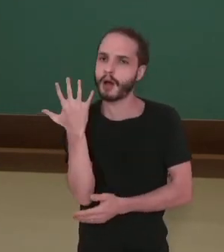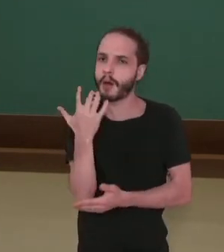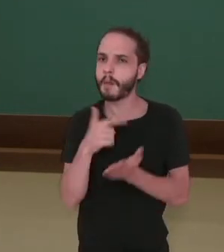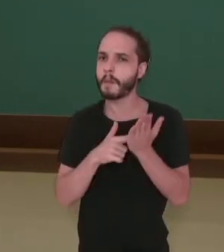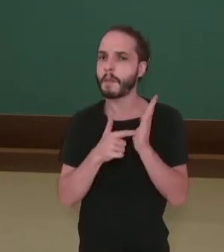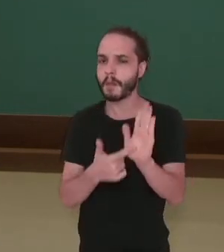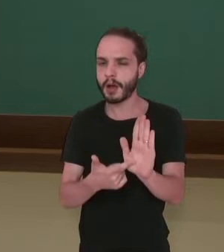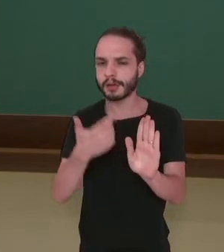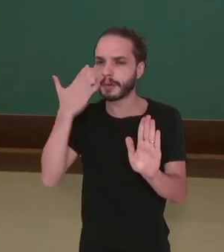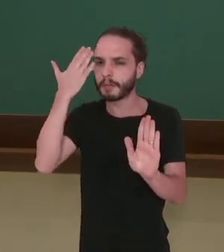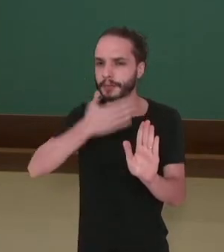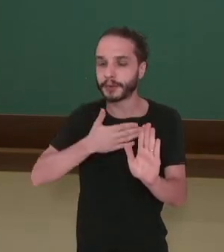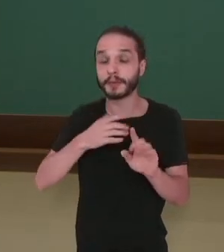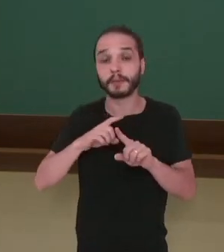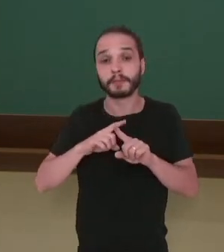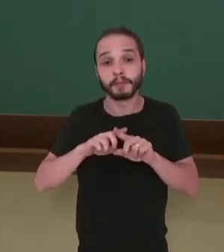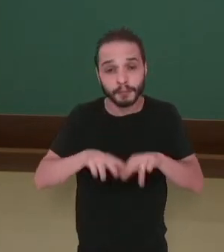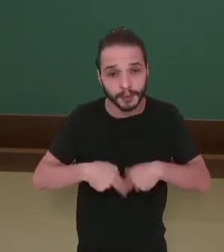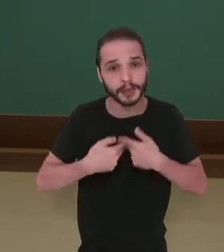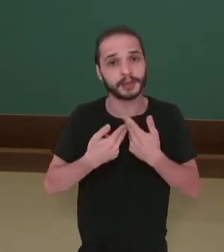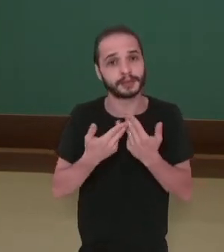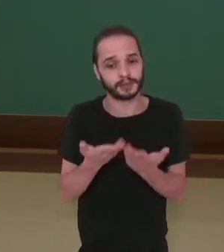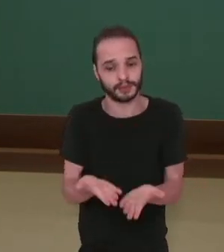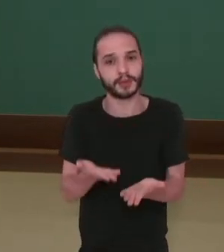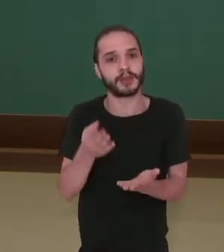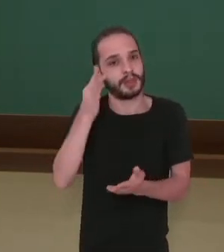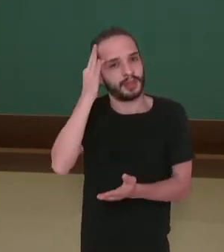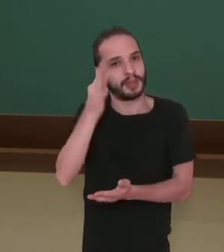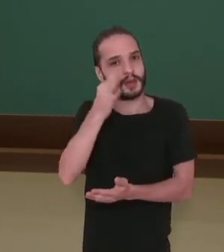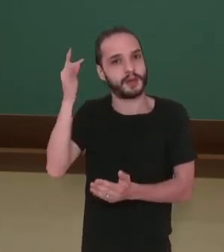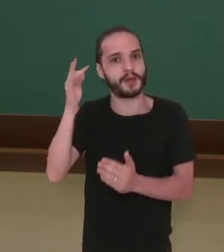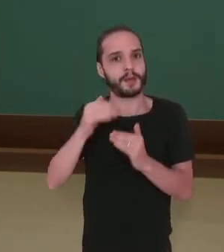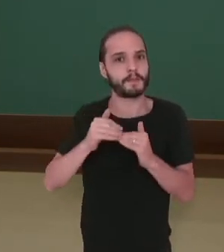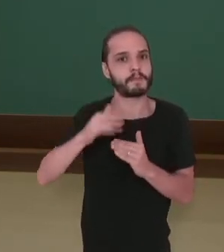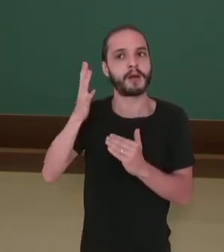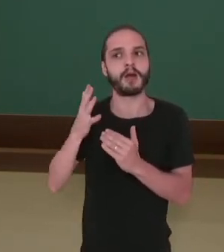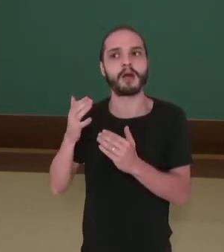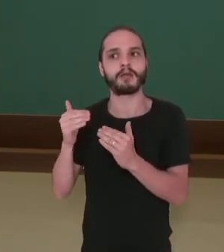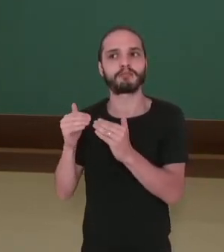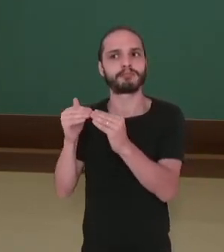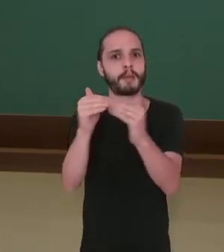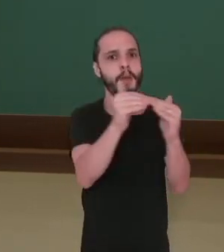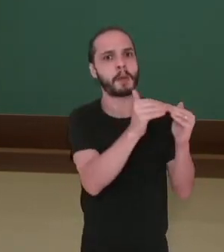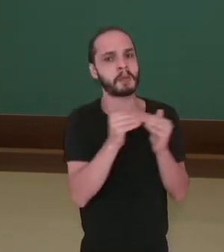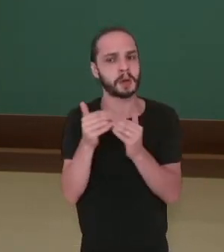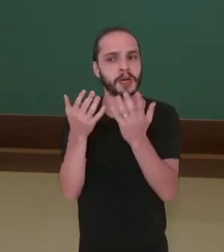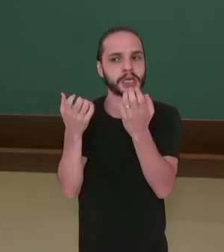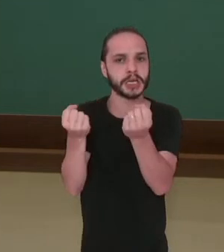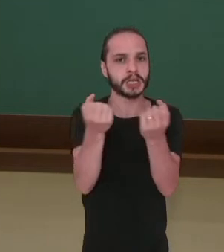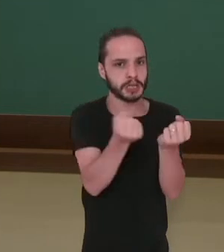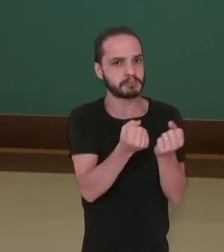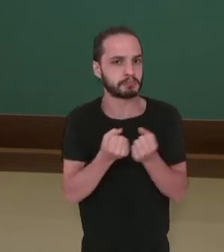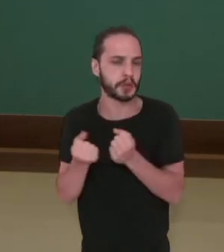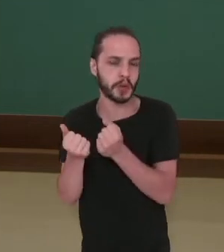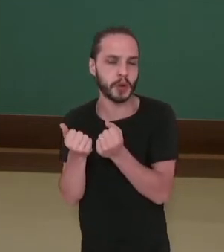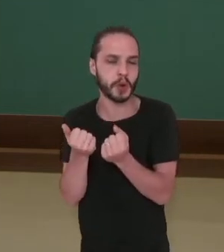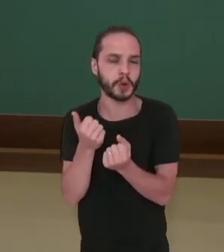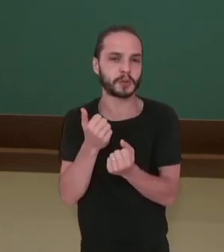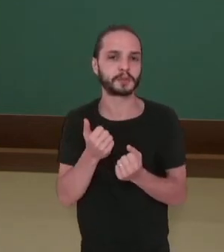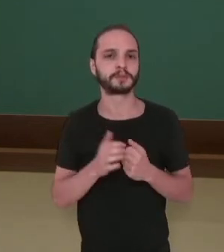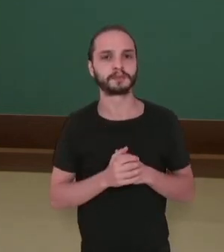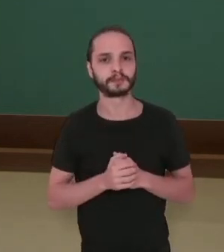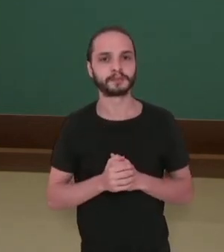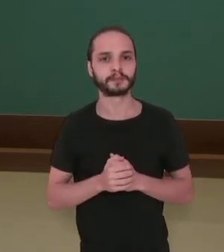que isso aconteceu. Por isso essa teoria é mais aceita, né? Até porque ela é mais coerente. Então, acabou sendo mais